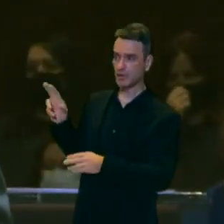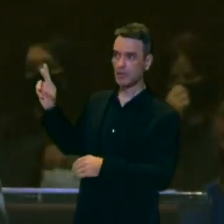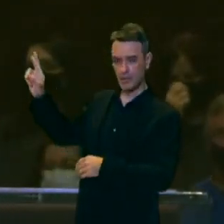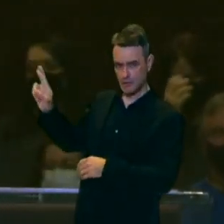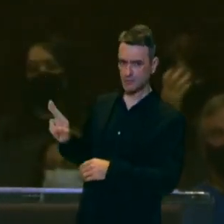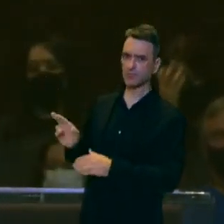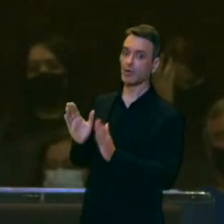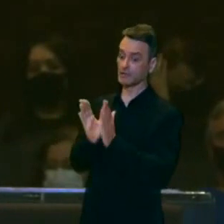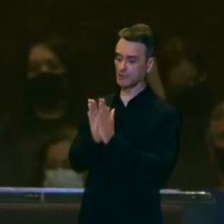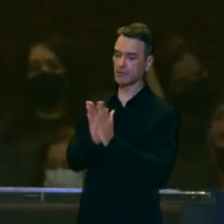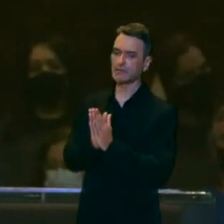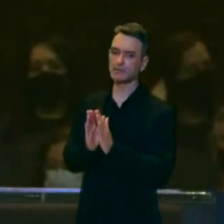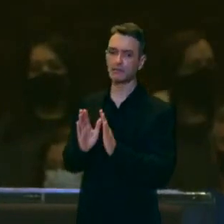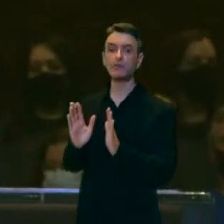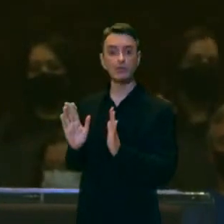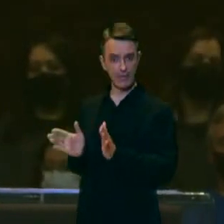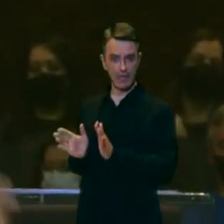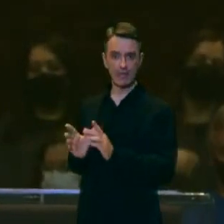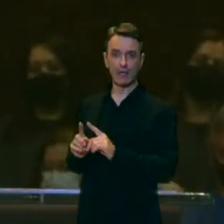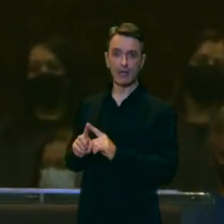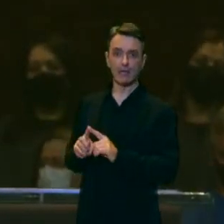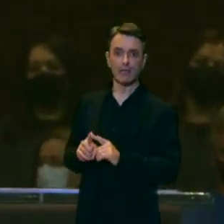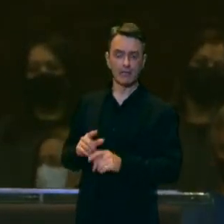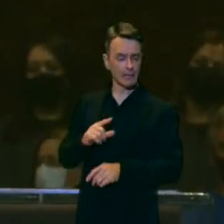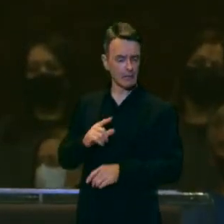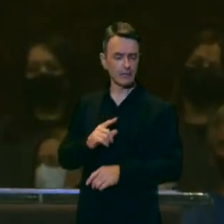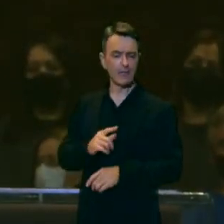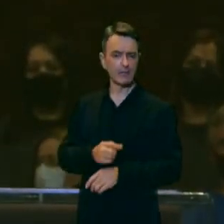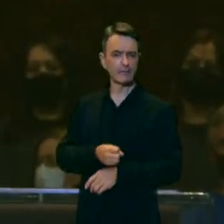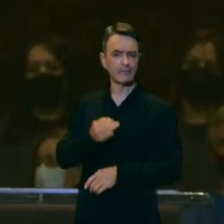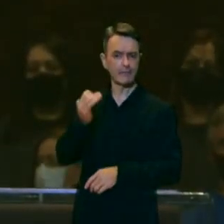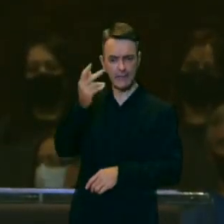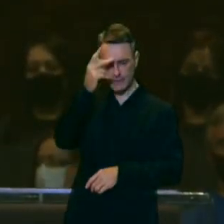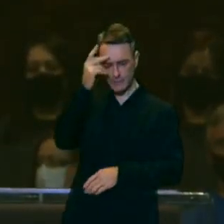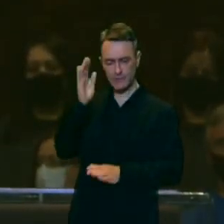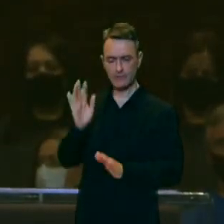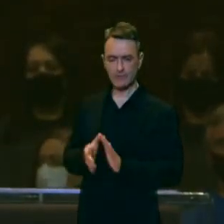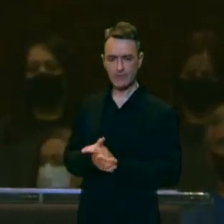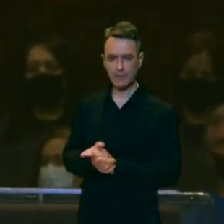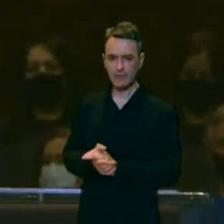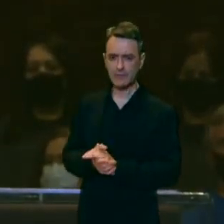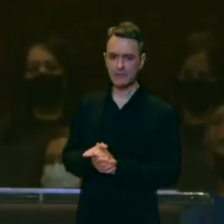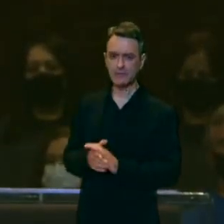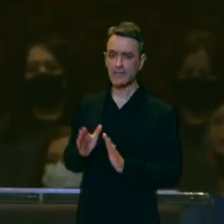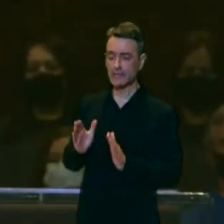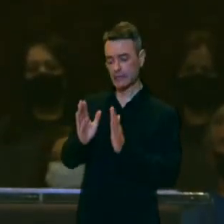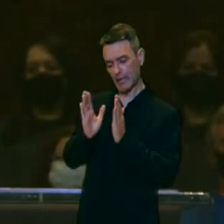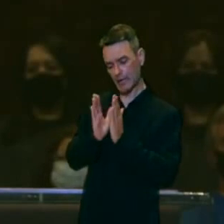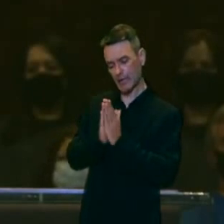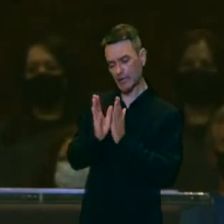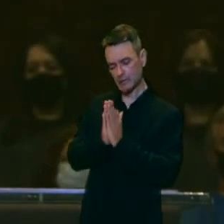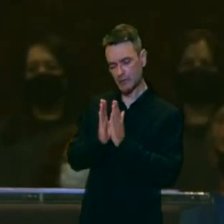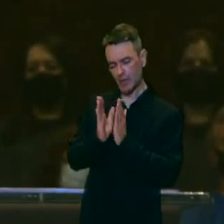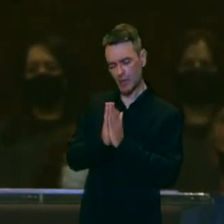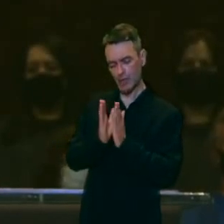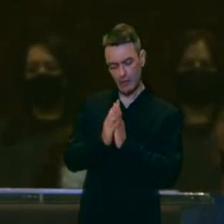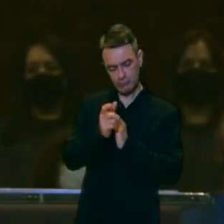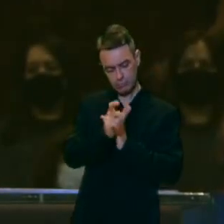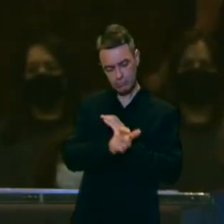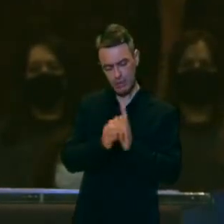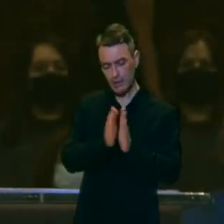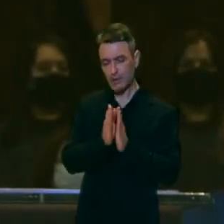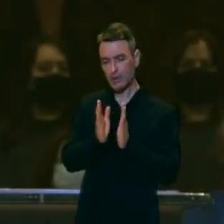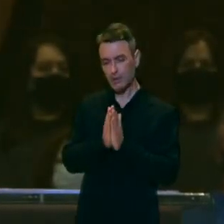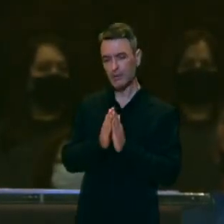de oração. Há muitas pessoas que são alvo das orações, quem